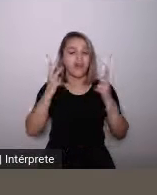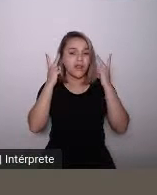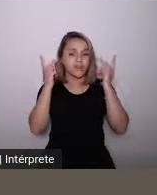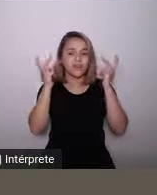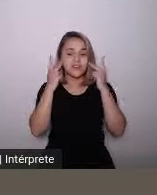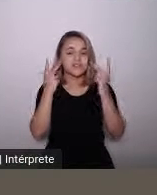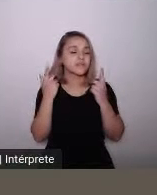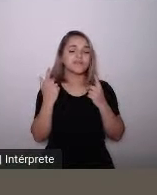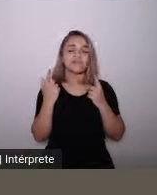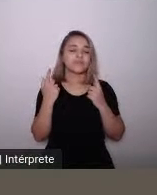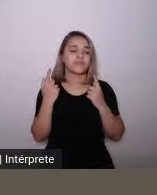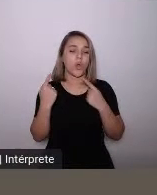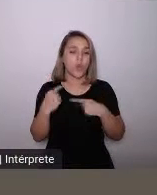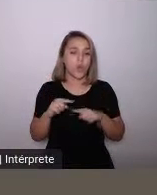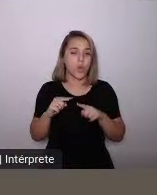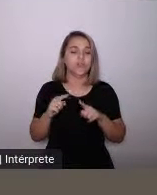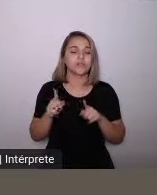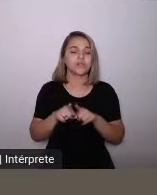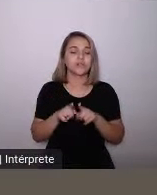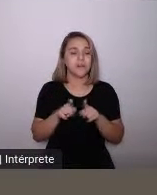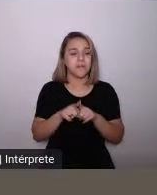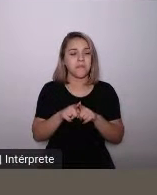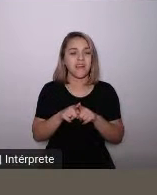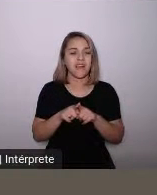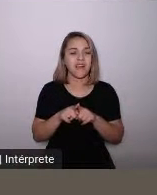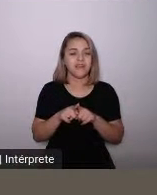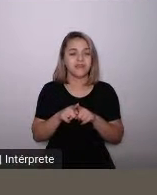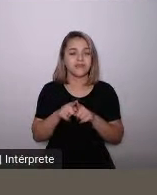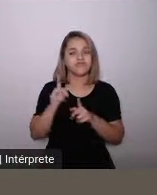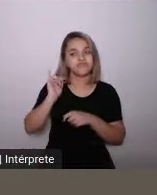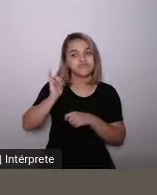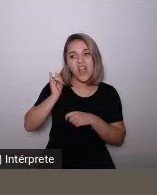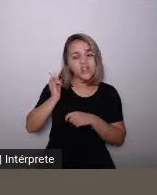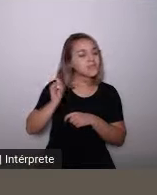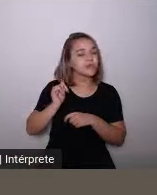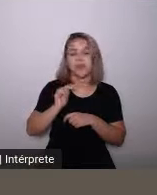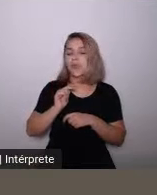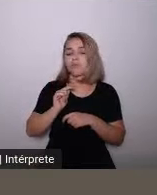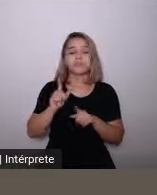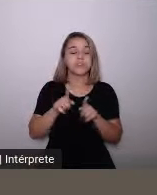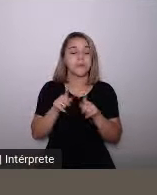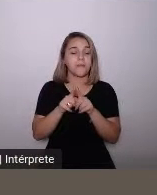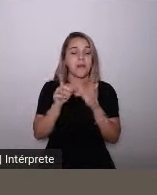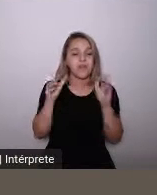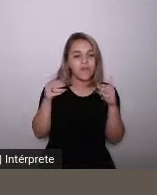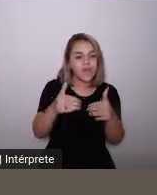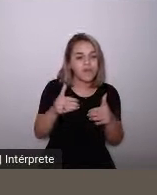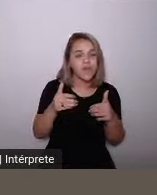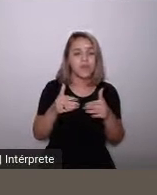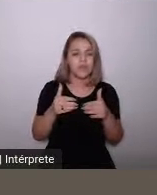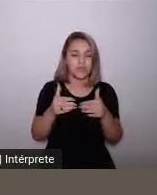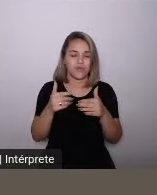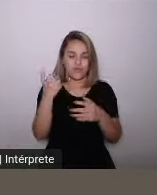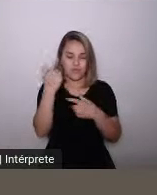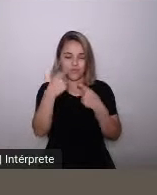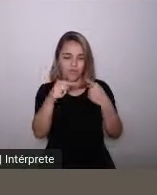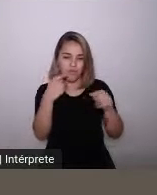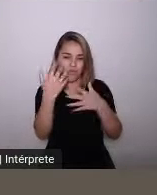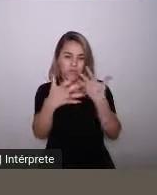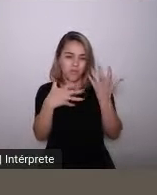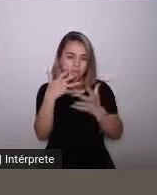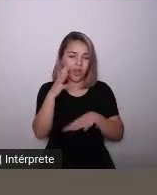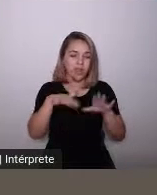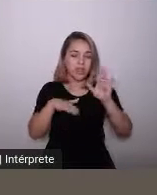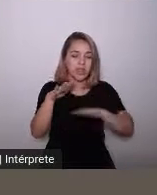abstratos, não narrativos, centrados no ritmo e na aproximação à música. Isso varia muito de contexto